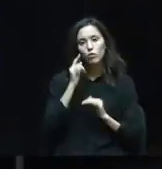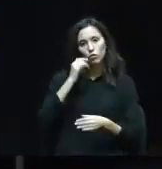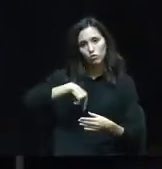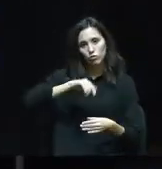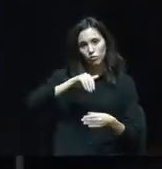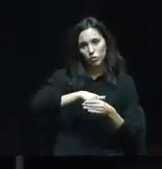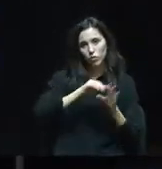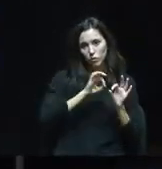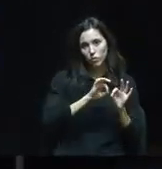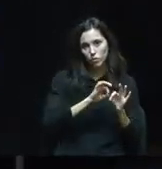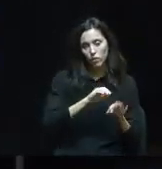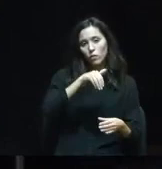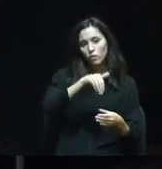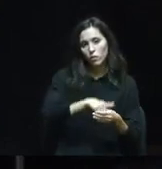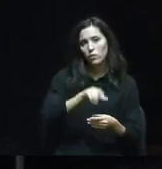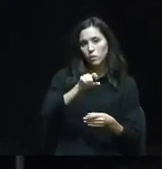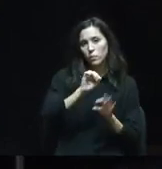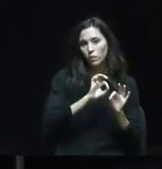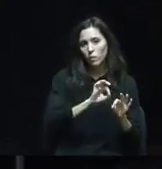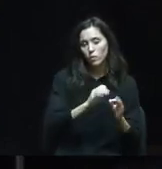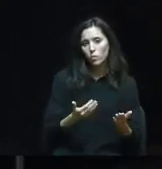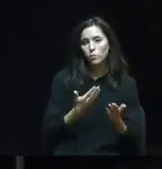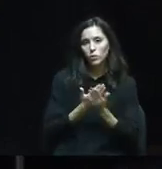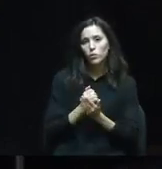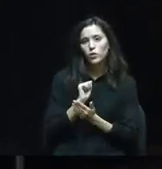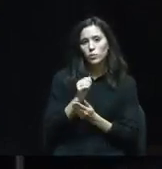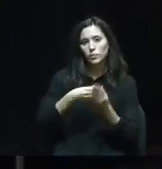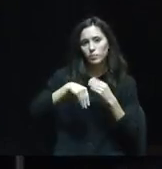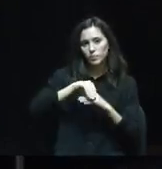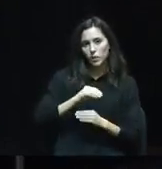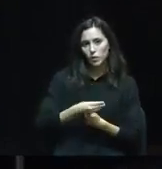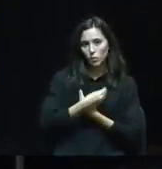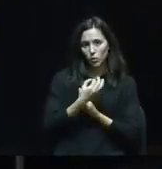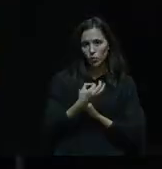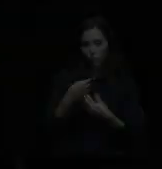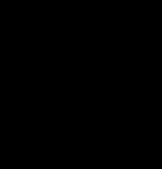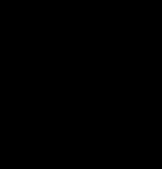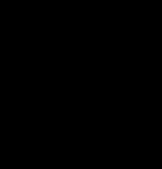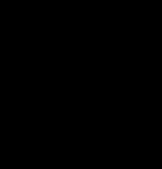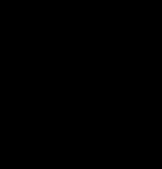votaremos favoravelmente e votaremos também a favor da proposta da agenda do Bloco de Esquerda sobre a derrama. Obrigada.